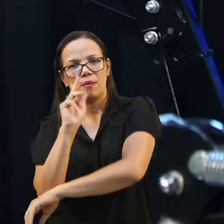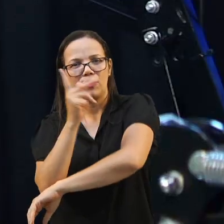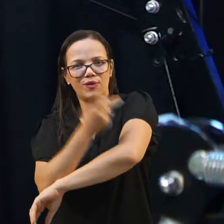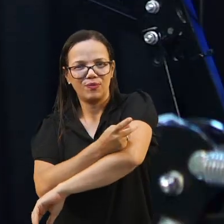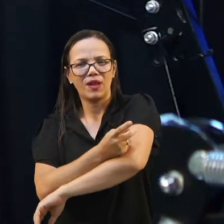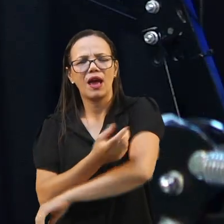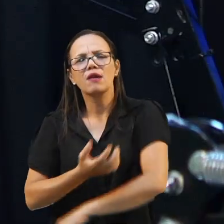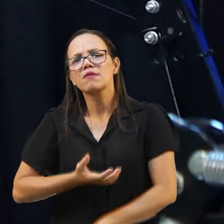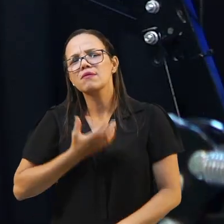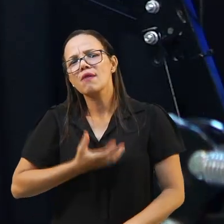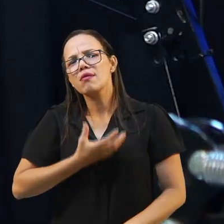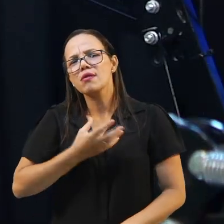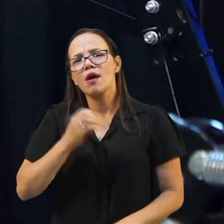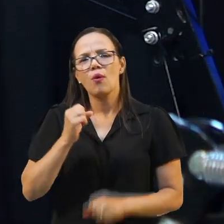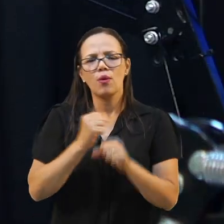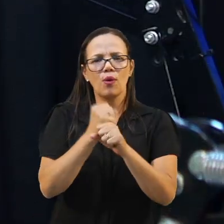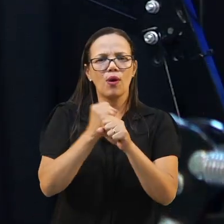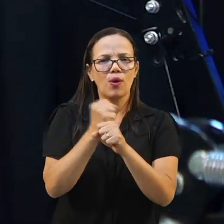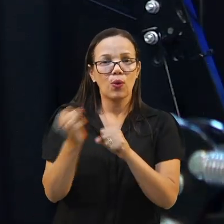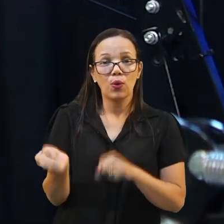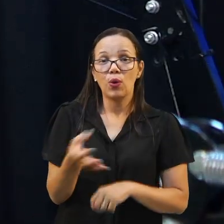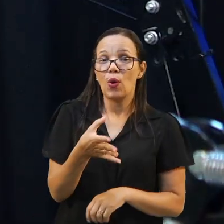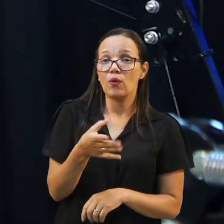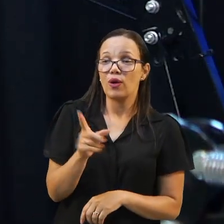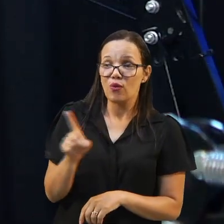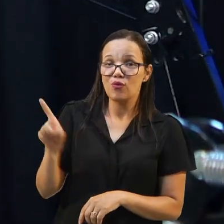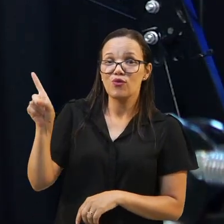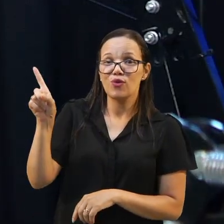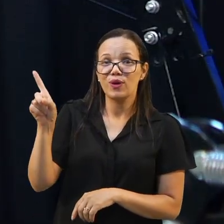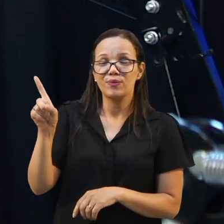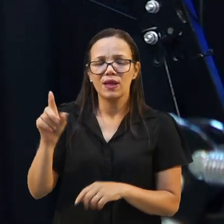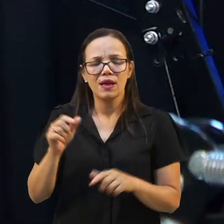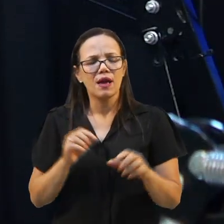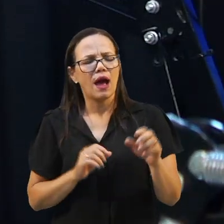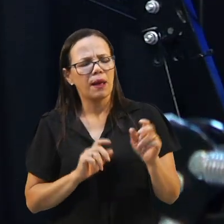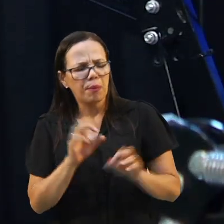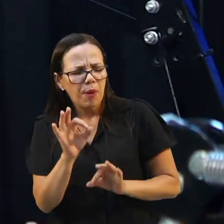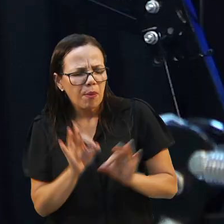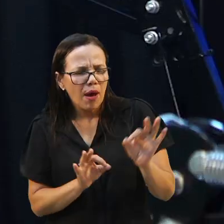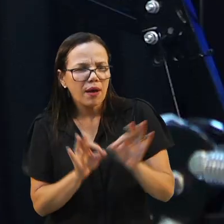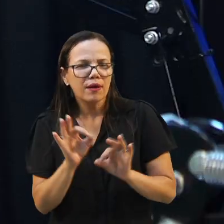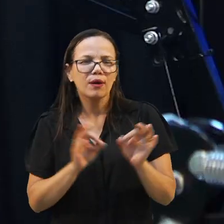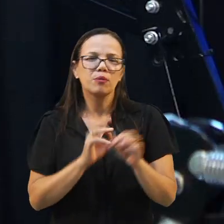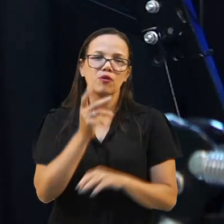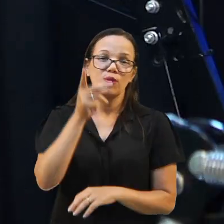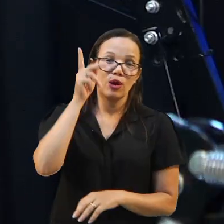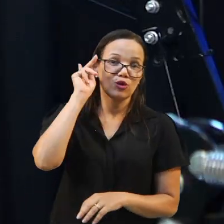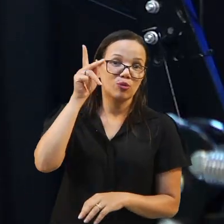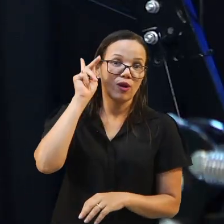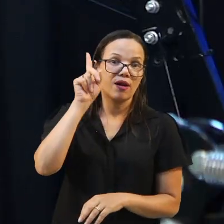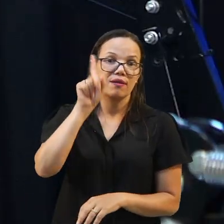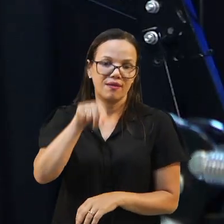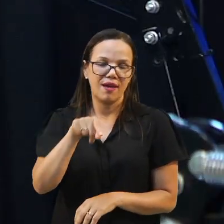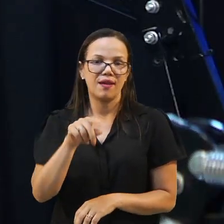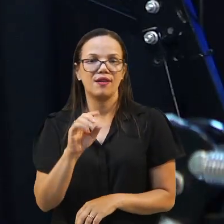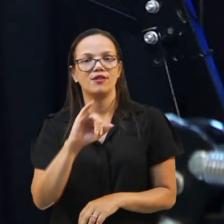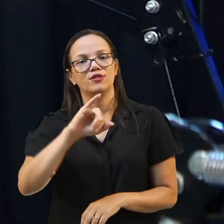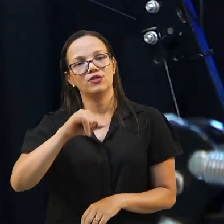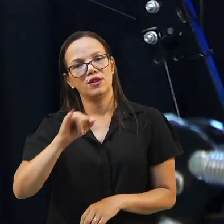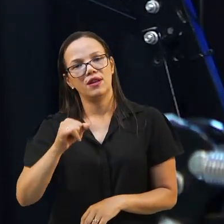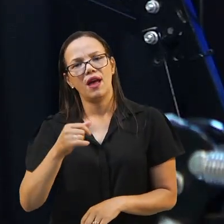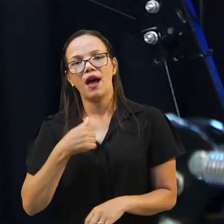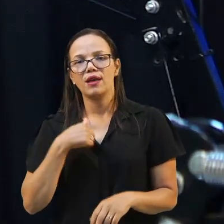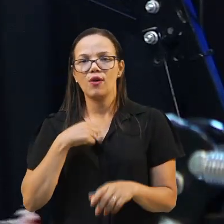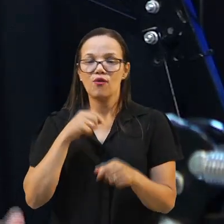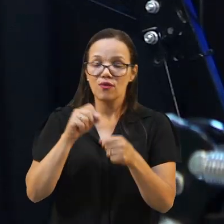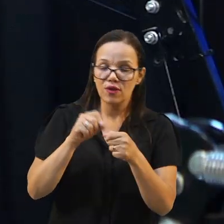república, preparando para o vestibular, que era em janeiro. Prestei o vestibular, consegui o êxito e fiquei em